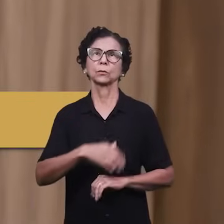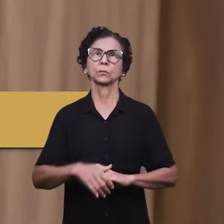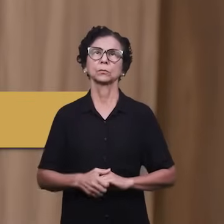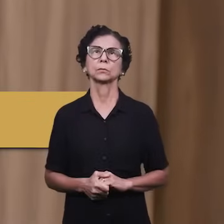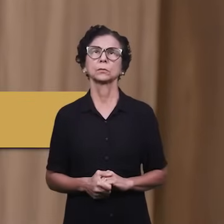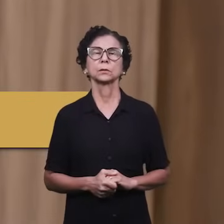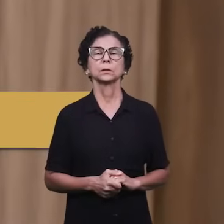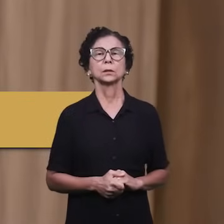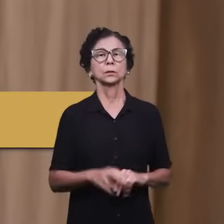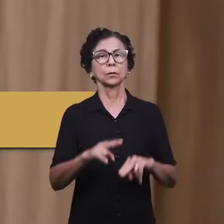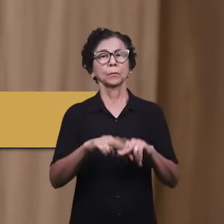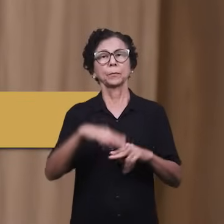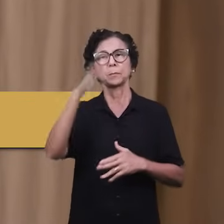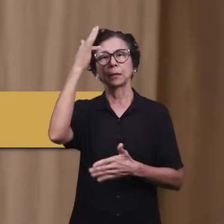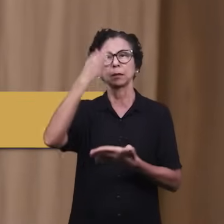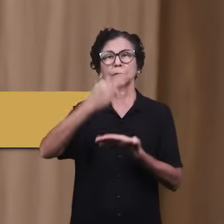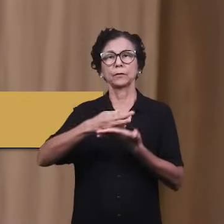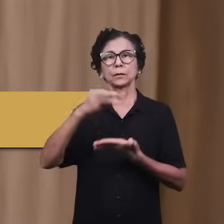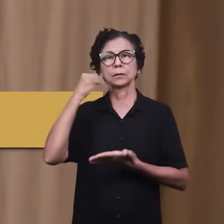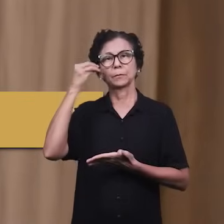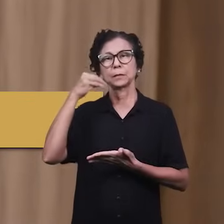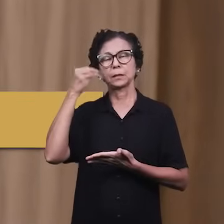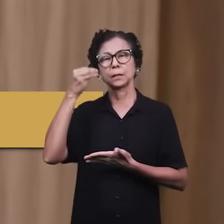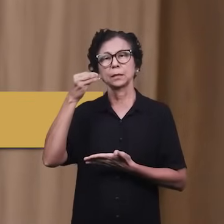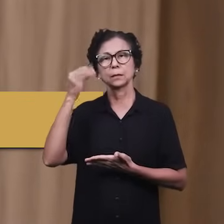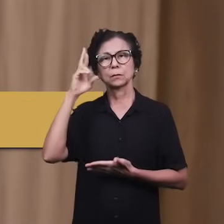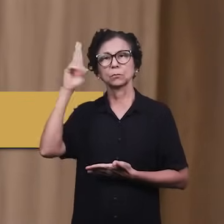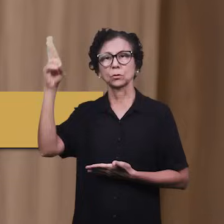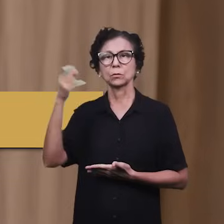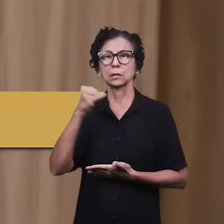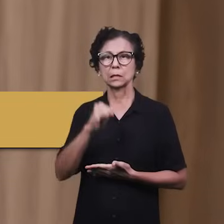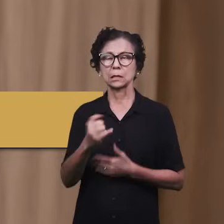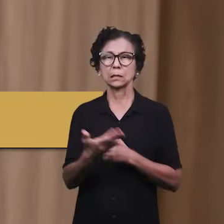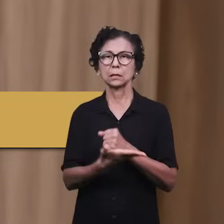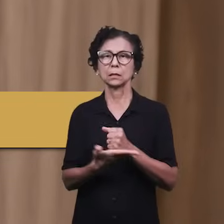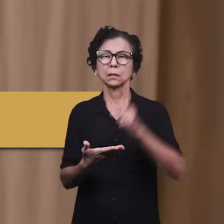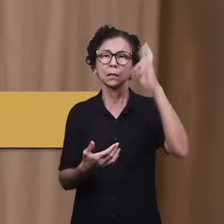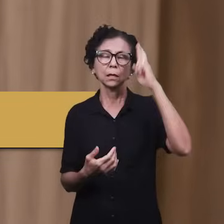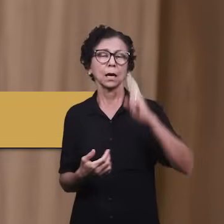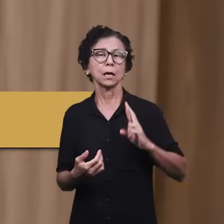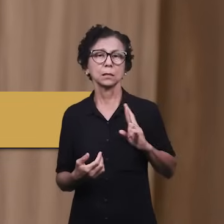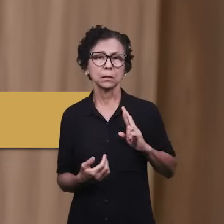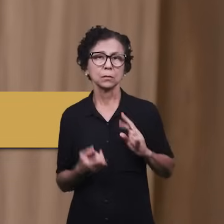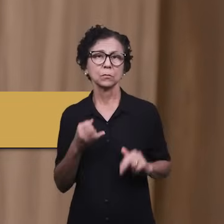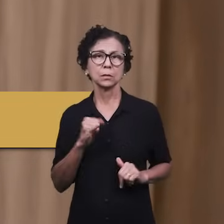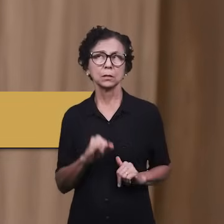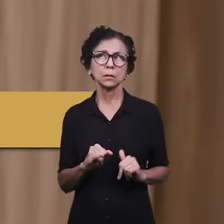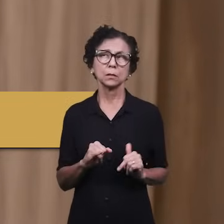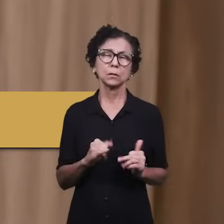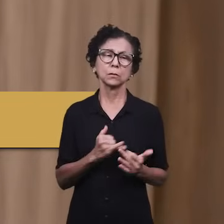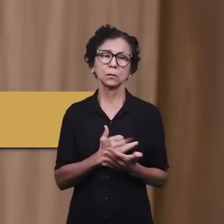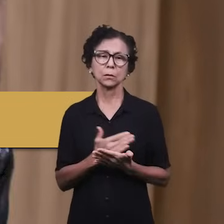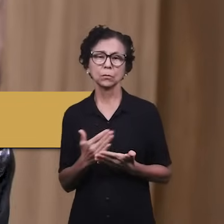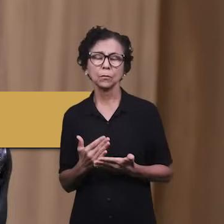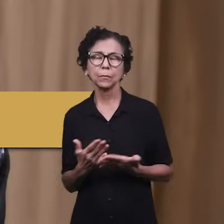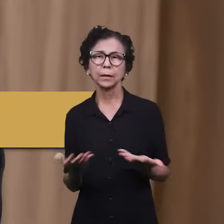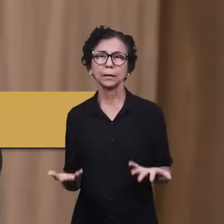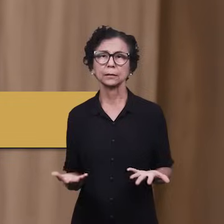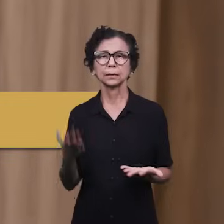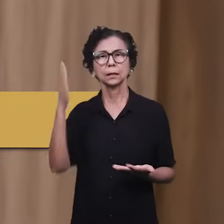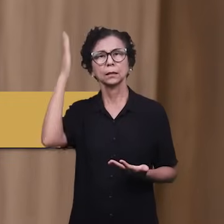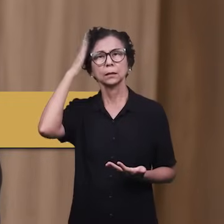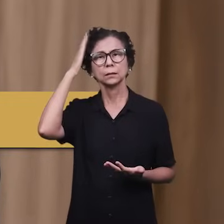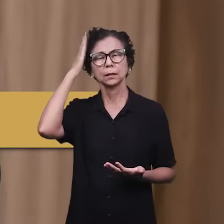experiência com o Senhor é com base na fé. Se a nossa experiência ela é com base na razão, ou se em algum momento a gente começa a definir